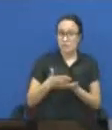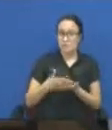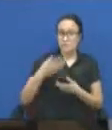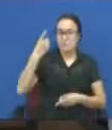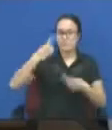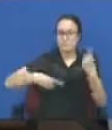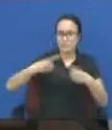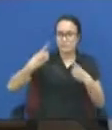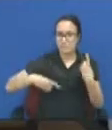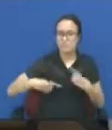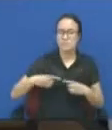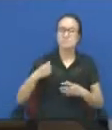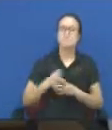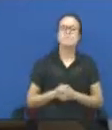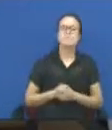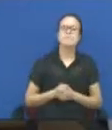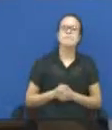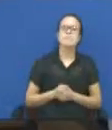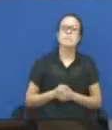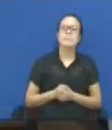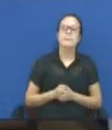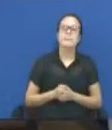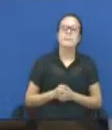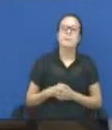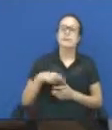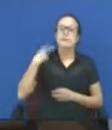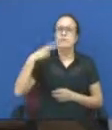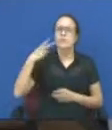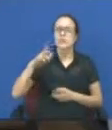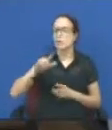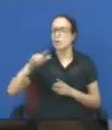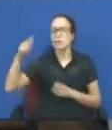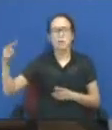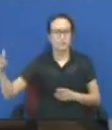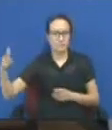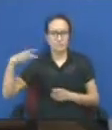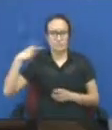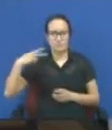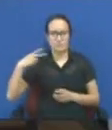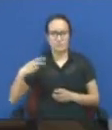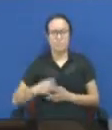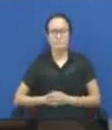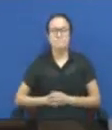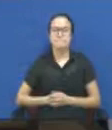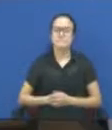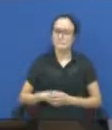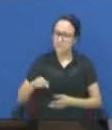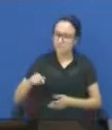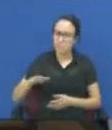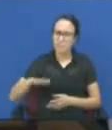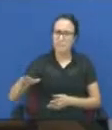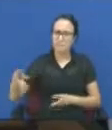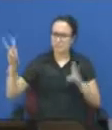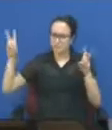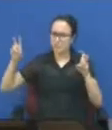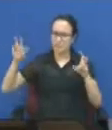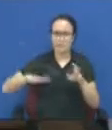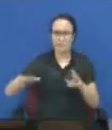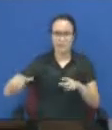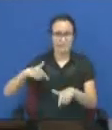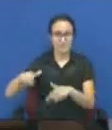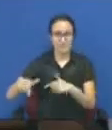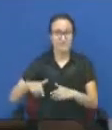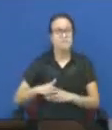Cortez nesta linha. E foi um debate muito rico que eu não perco da memória. Mas antes, porém, eu queria dizer que a Câmara